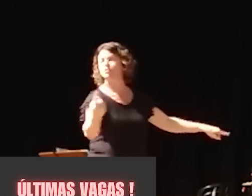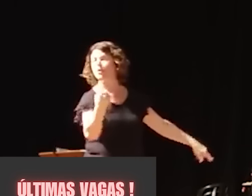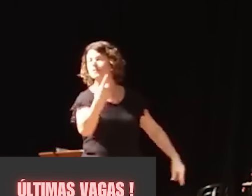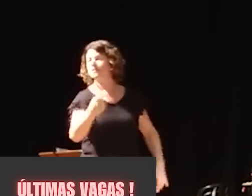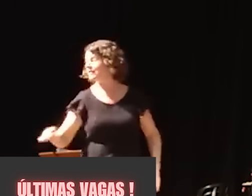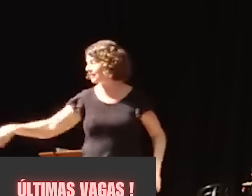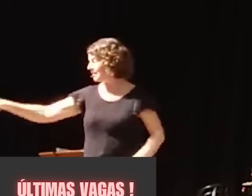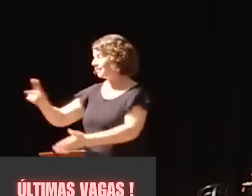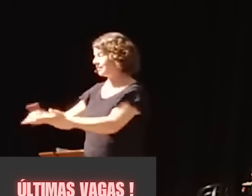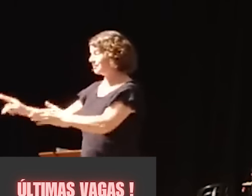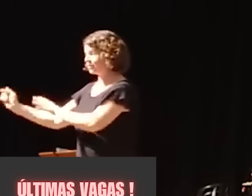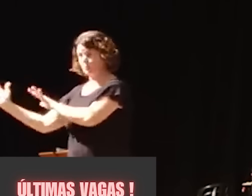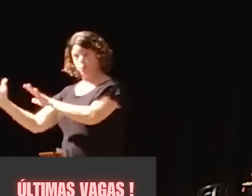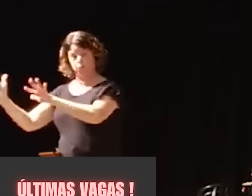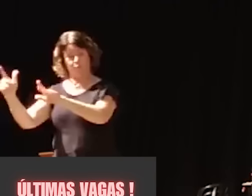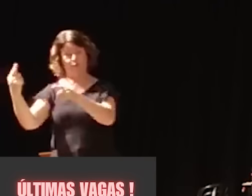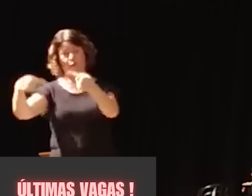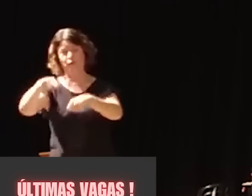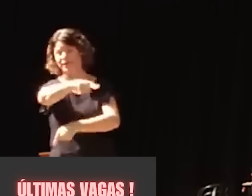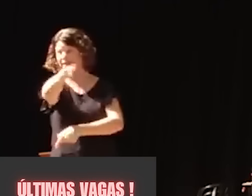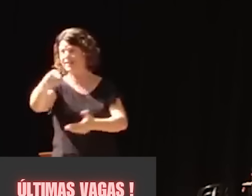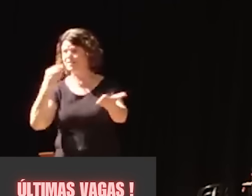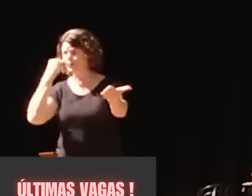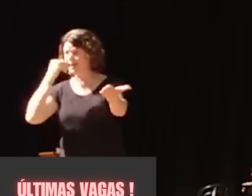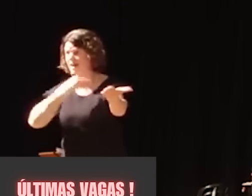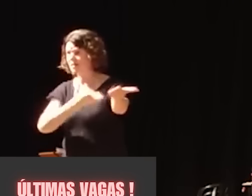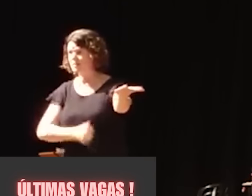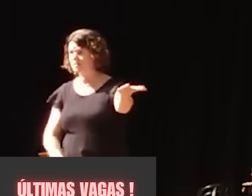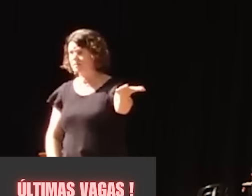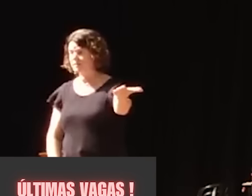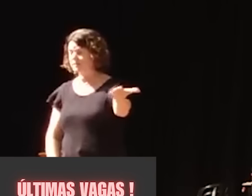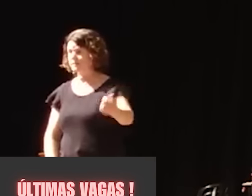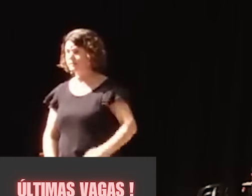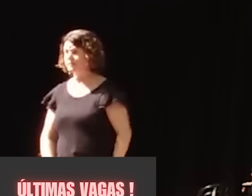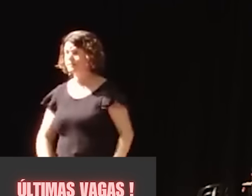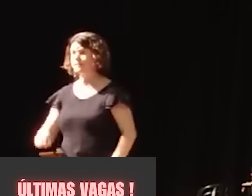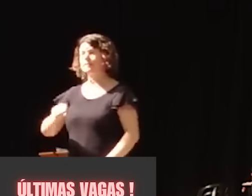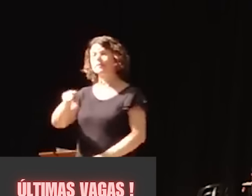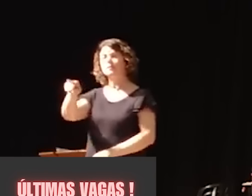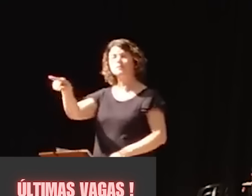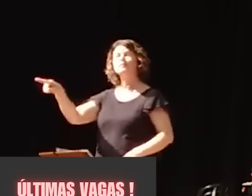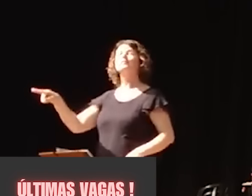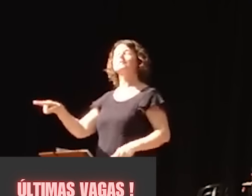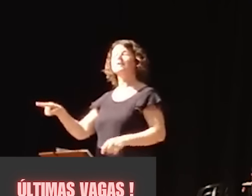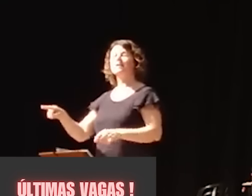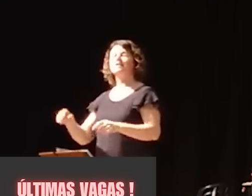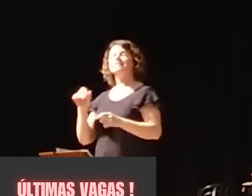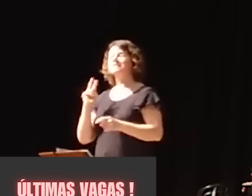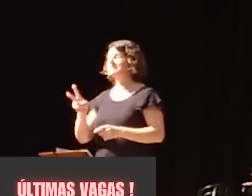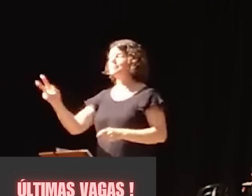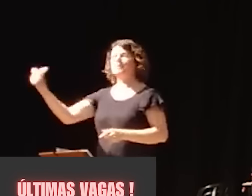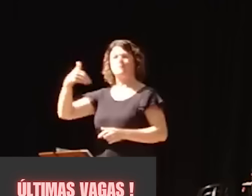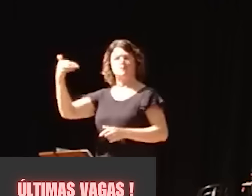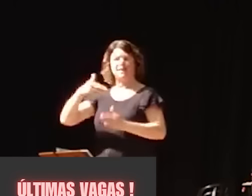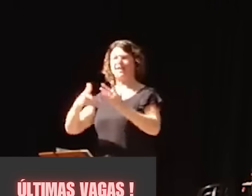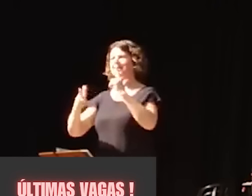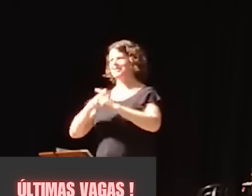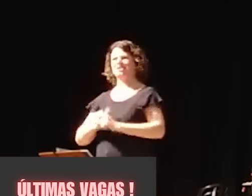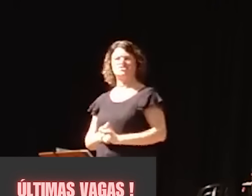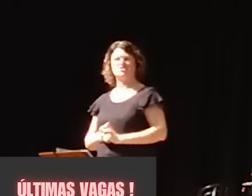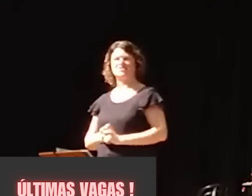tem dias que você não pode vir agora você não pode nunca não vir você precisa entrar na casa do senhor a Bíblia diz no Salmo 133 que é